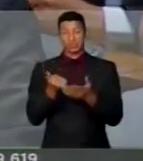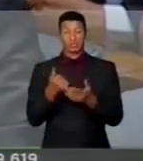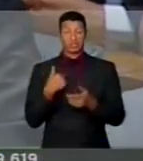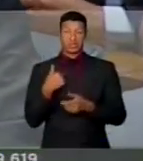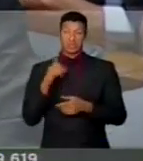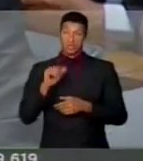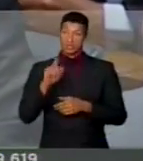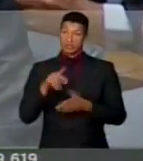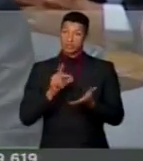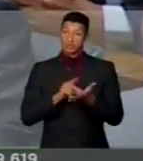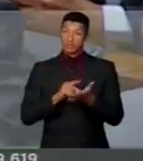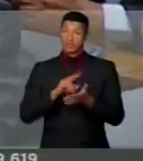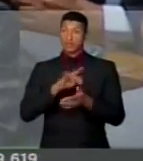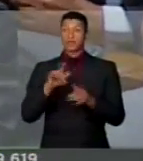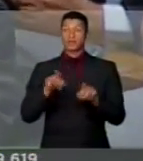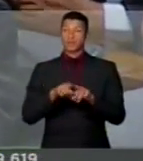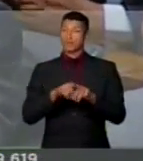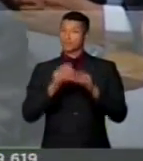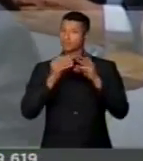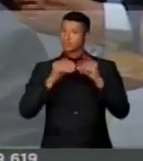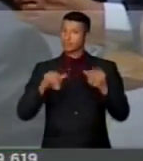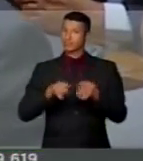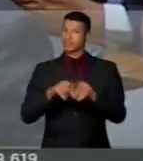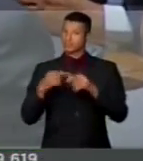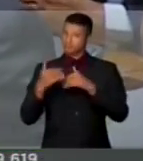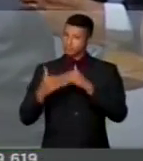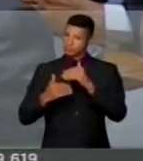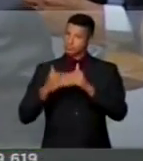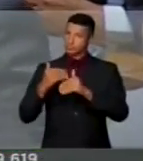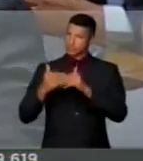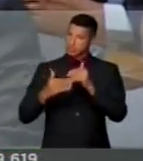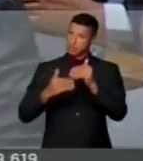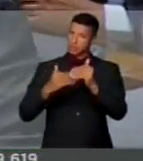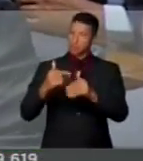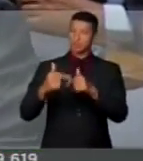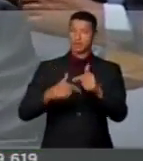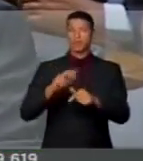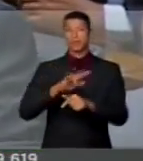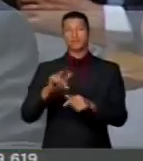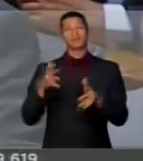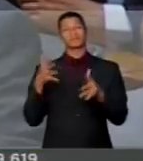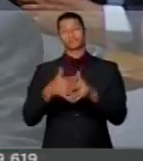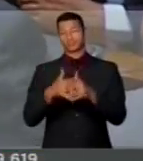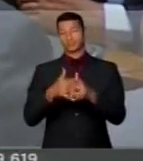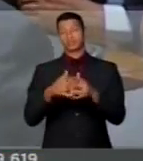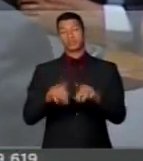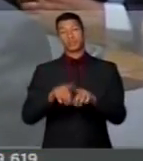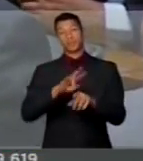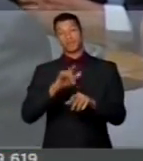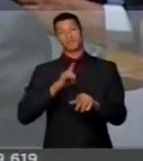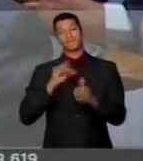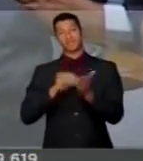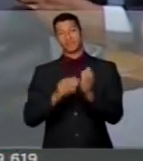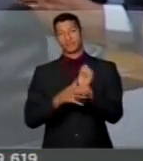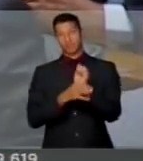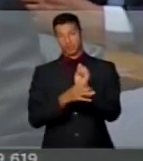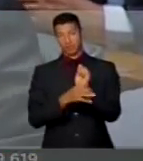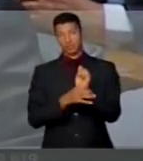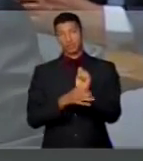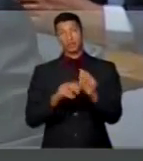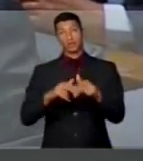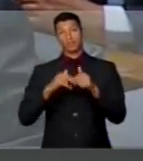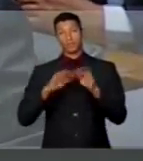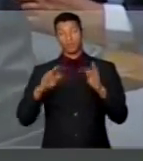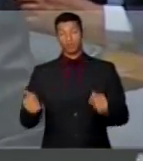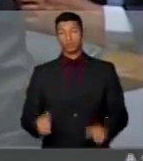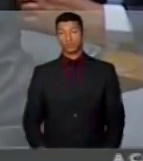E isso, evidentemente, vai danificar o andamento dos trabalhos, vai gerar conflito, vai gerar insegurança. Então, por